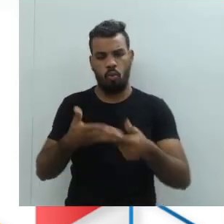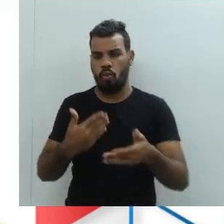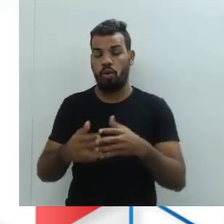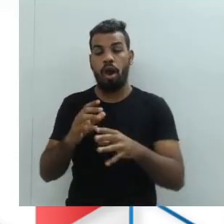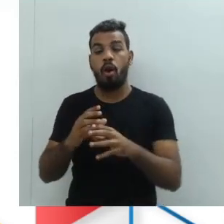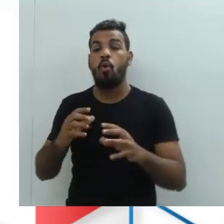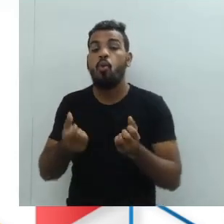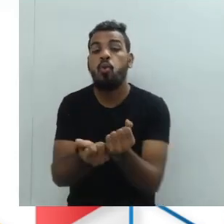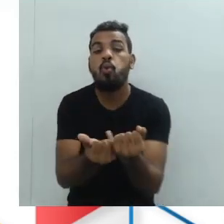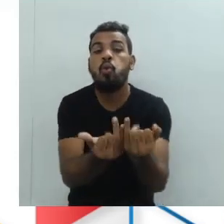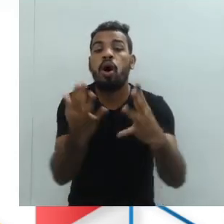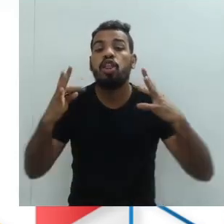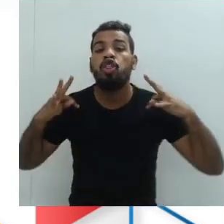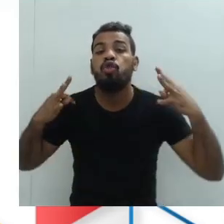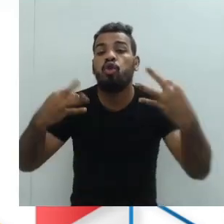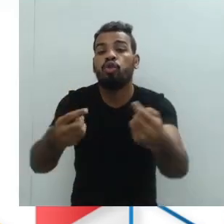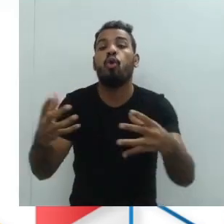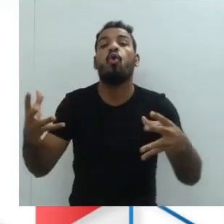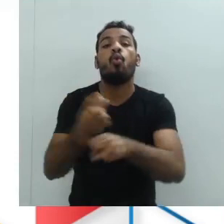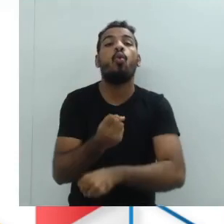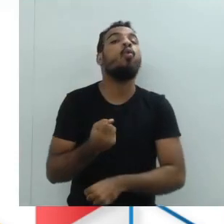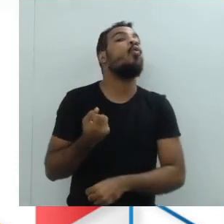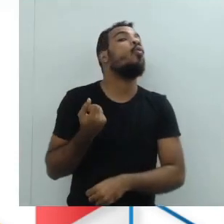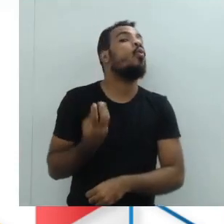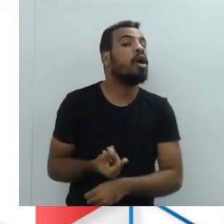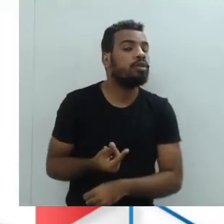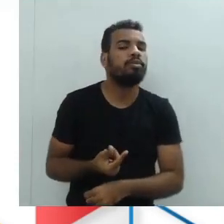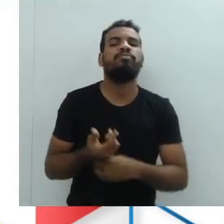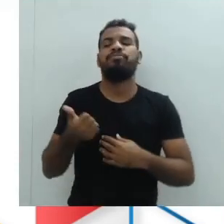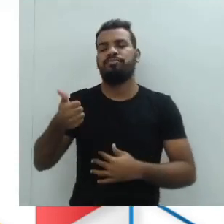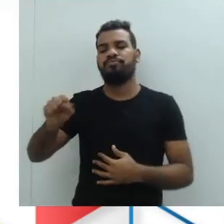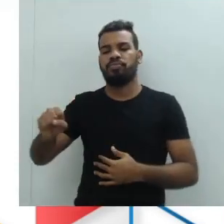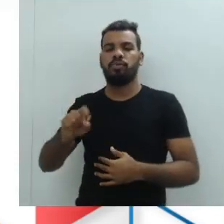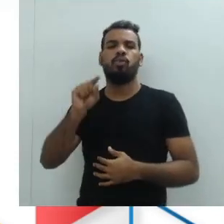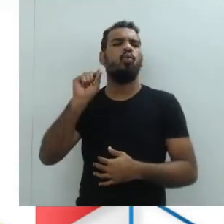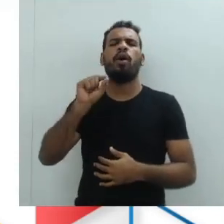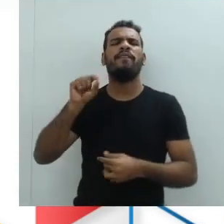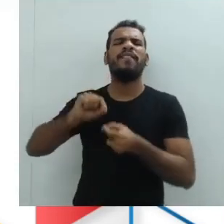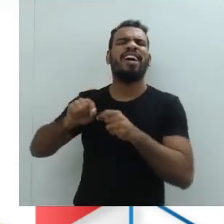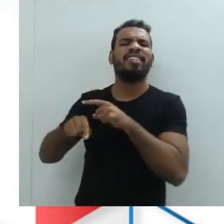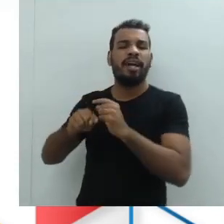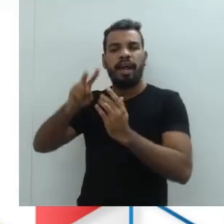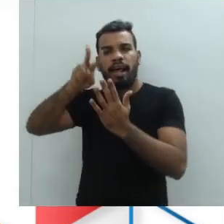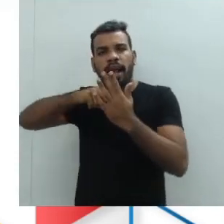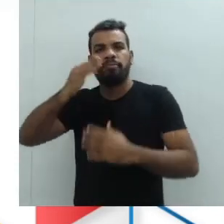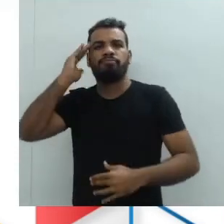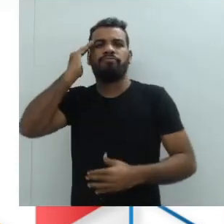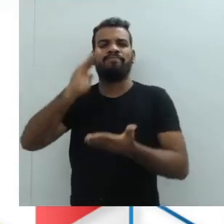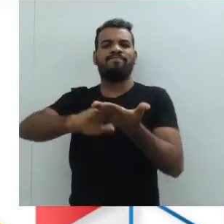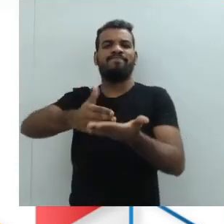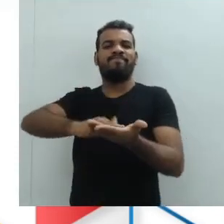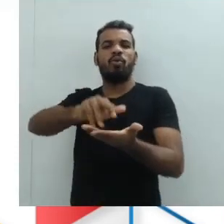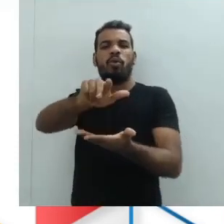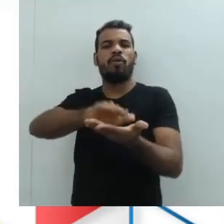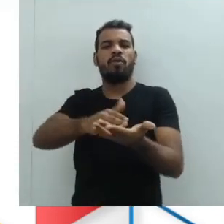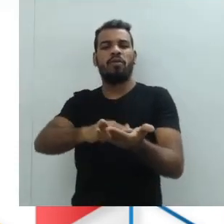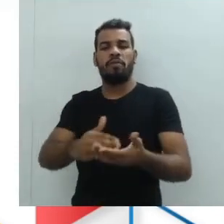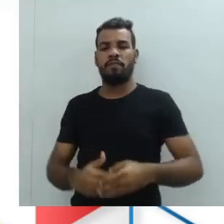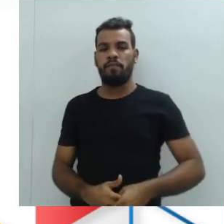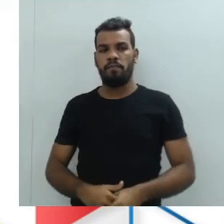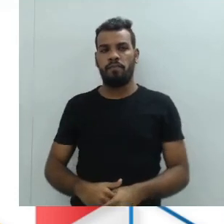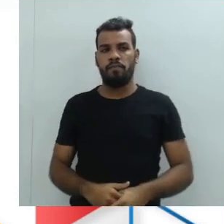de pessoas. O que é que a gente está fazendo aqui? Nós estamos fazendo uma interpretação do gráfico.